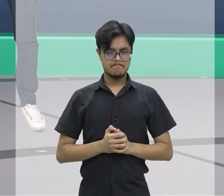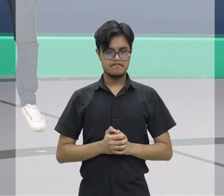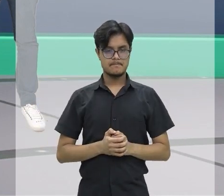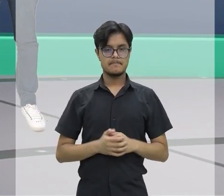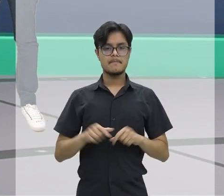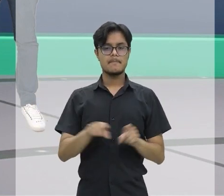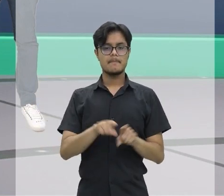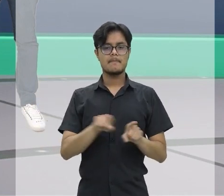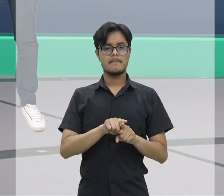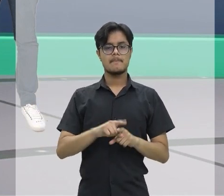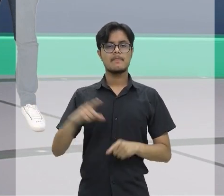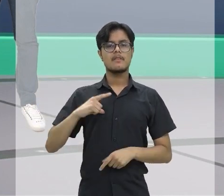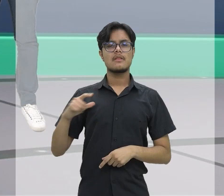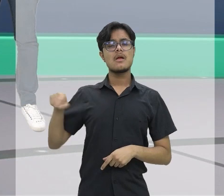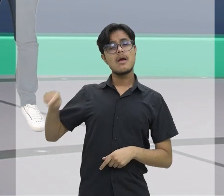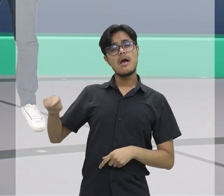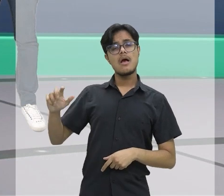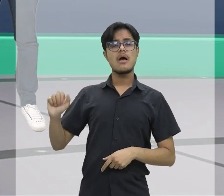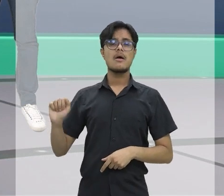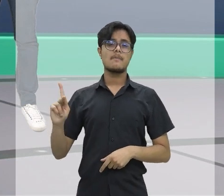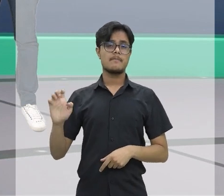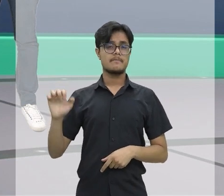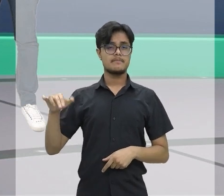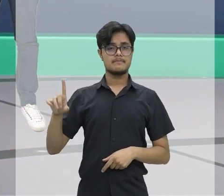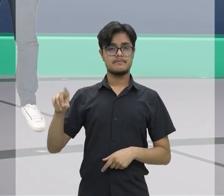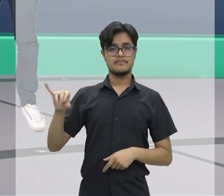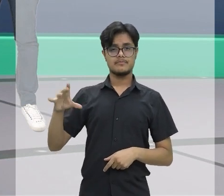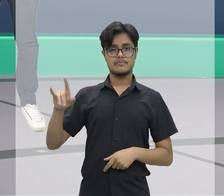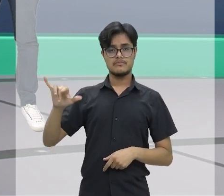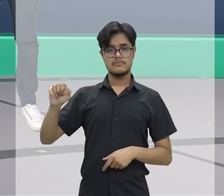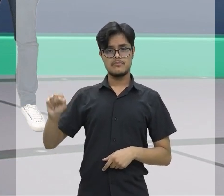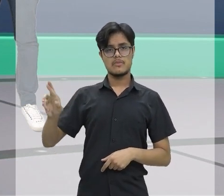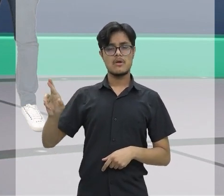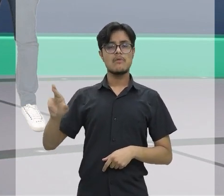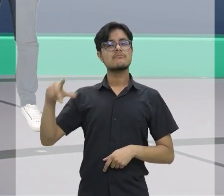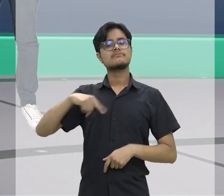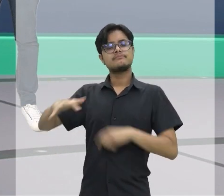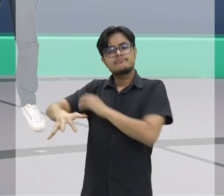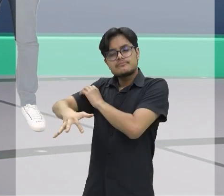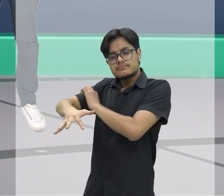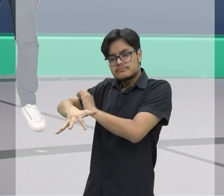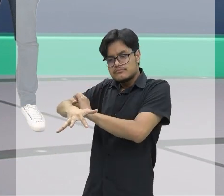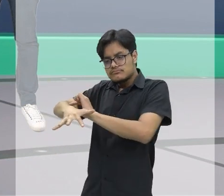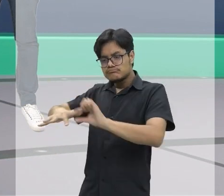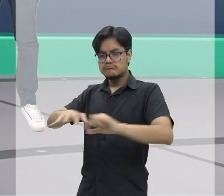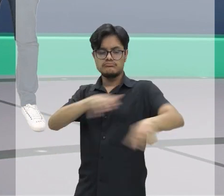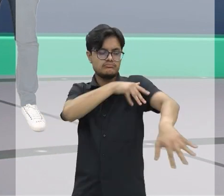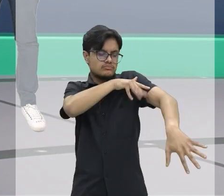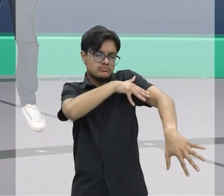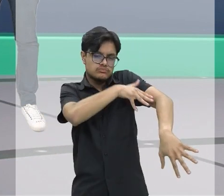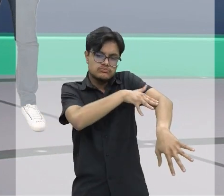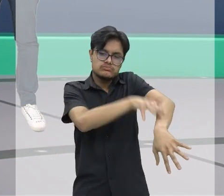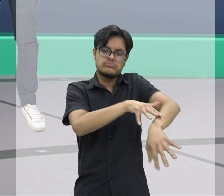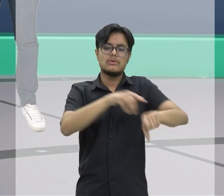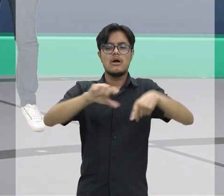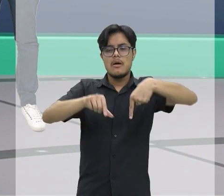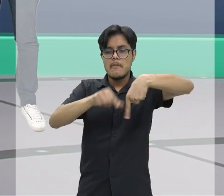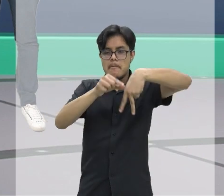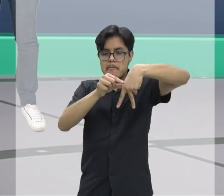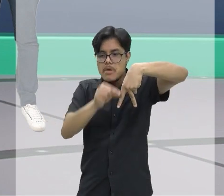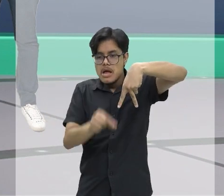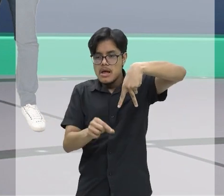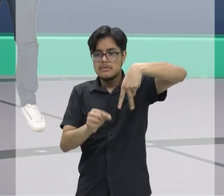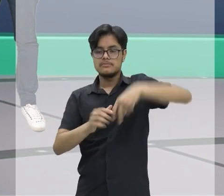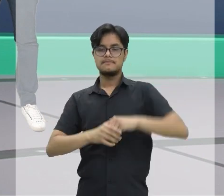vai ter o esqueleto apendicular, que compreende ali os membros superiores, os membros inferiores, né, no caso dos ossos dessa